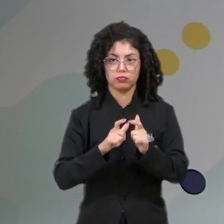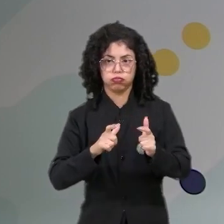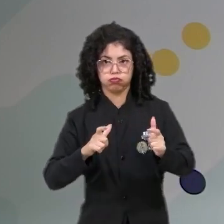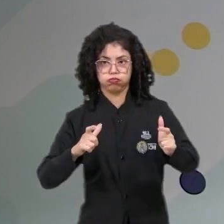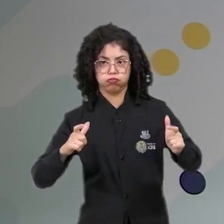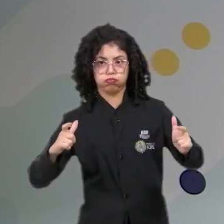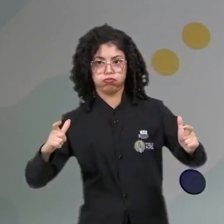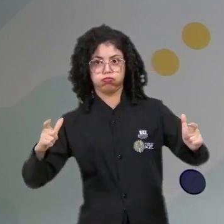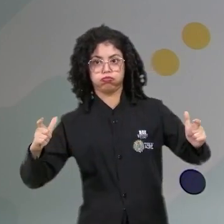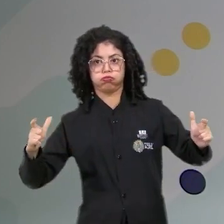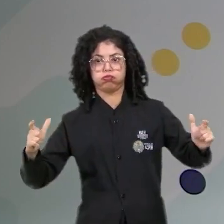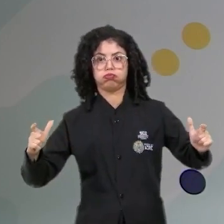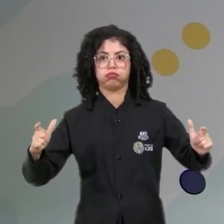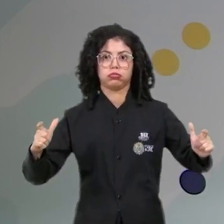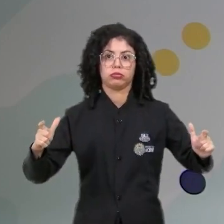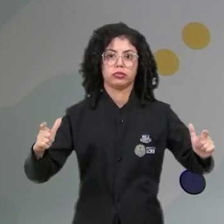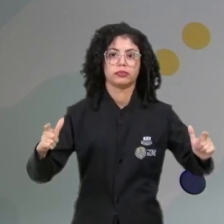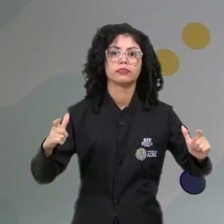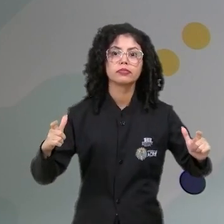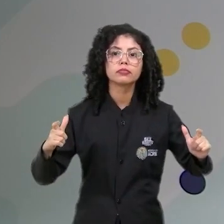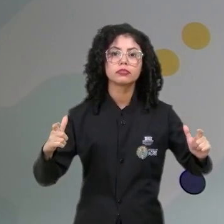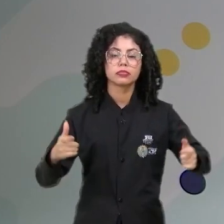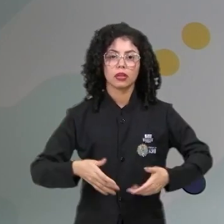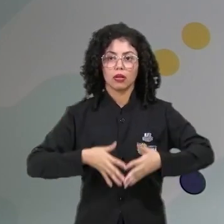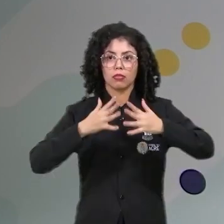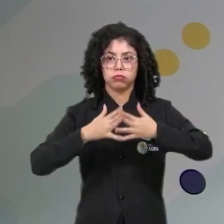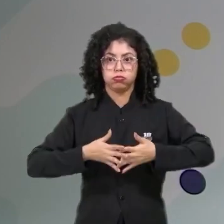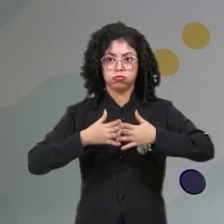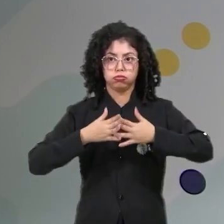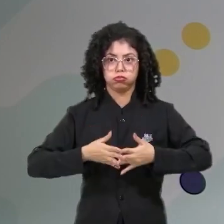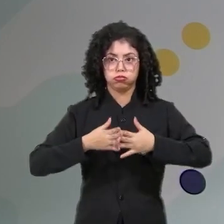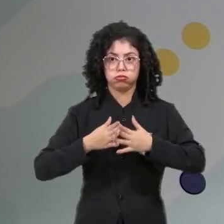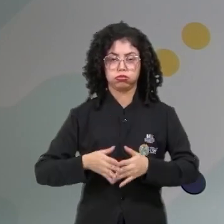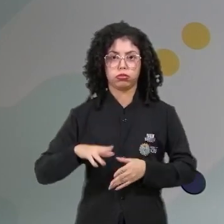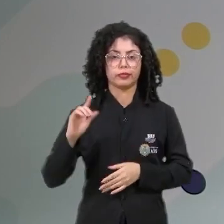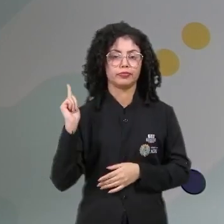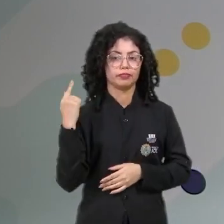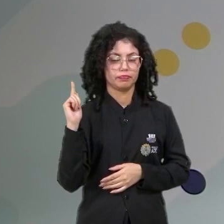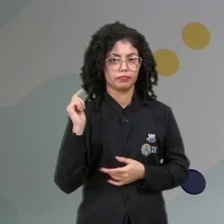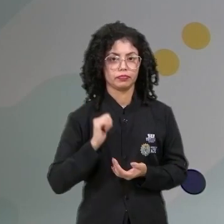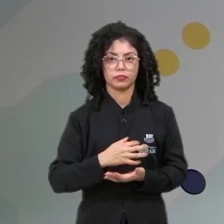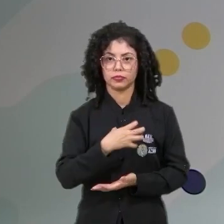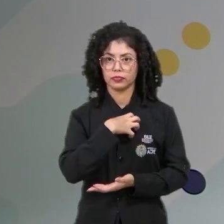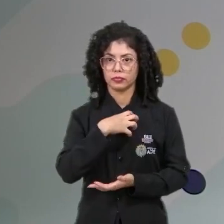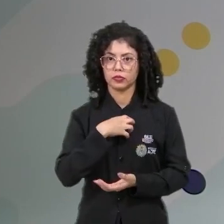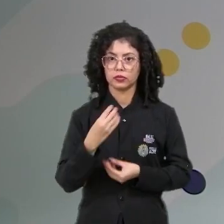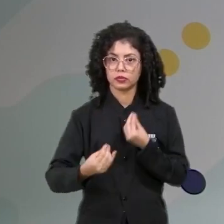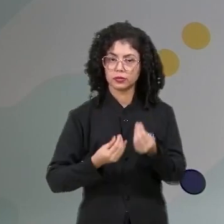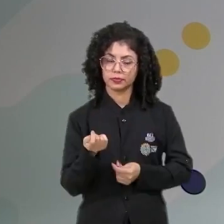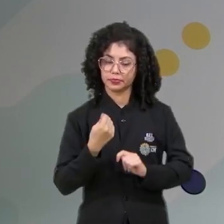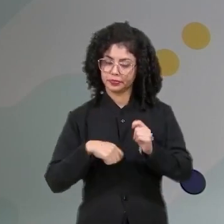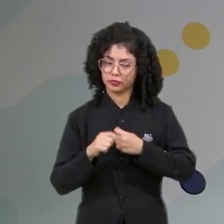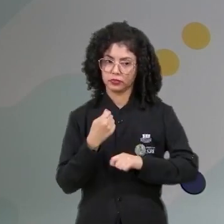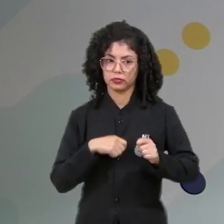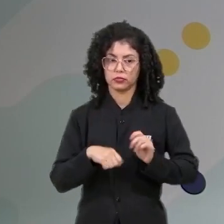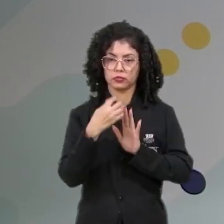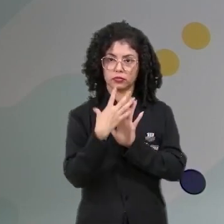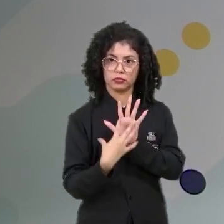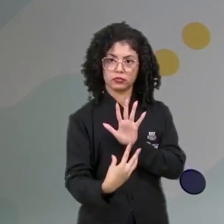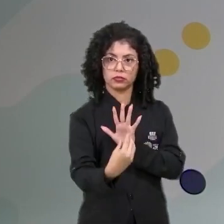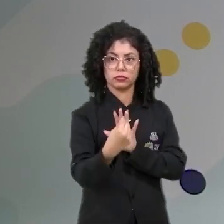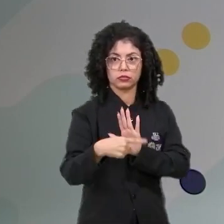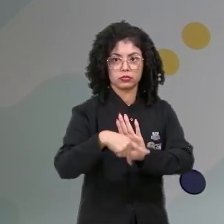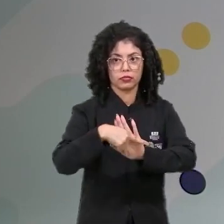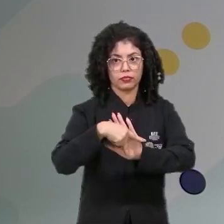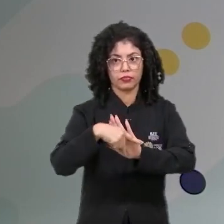tanto que elas chegam a se confundir geograficamente. Cresce num sentido tanto de economia que vai refletir